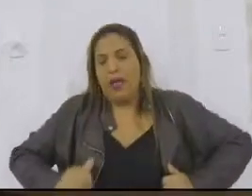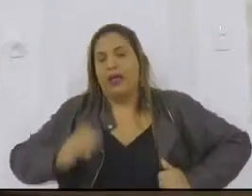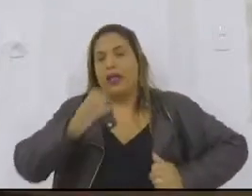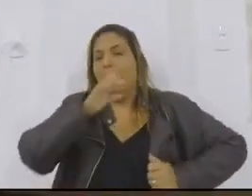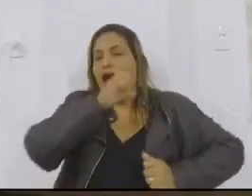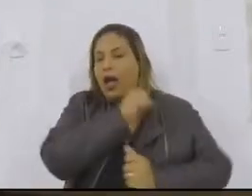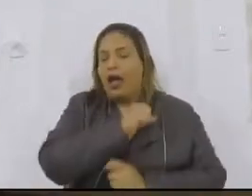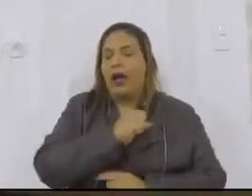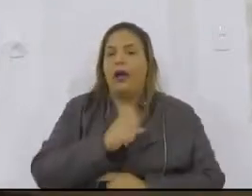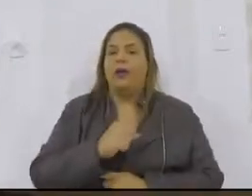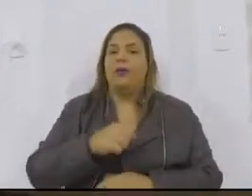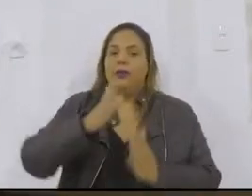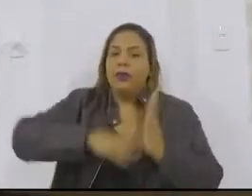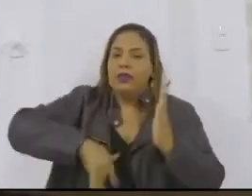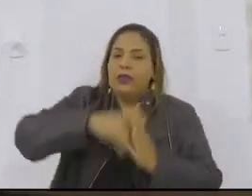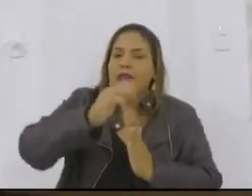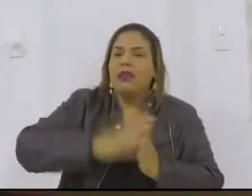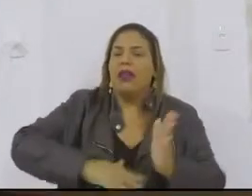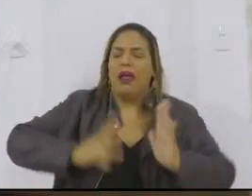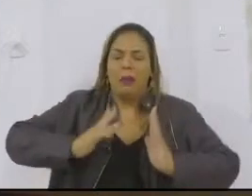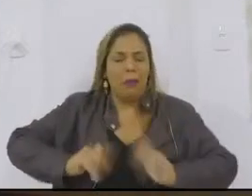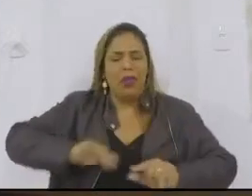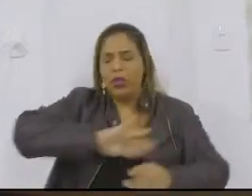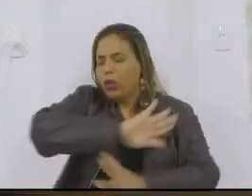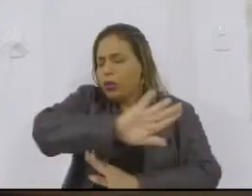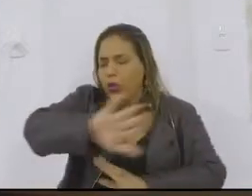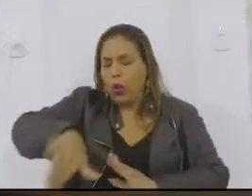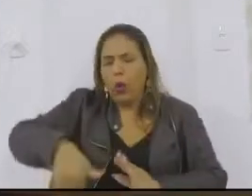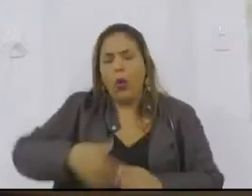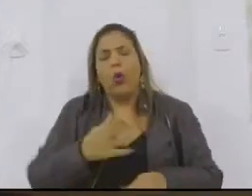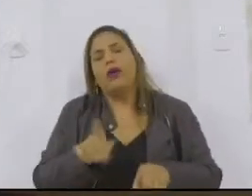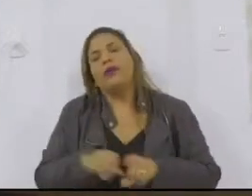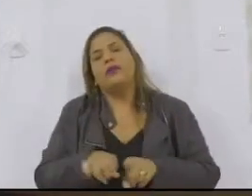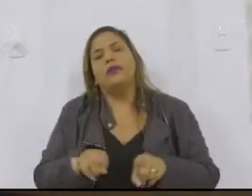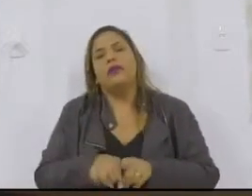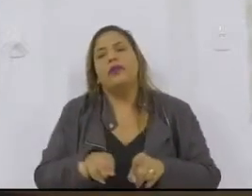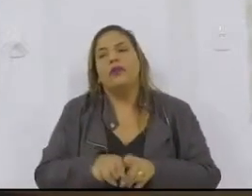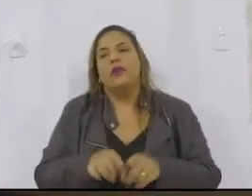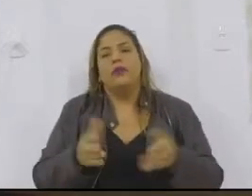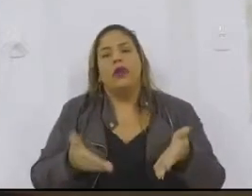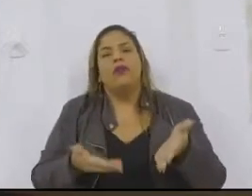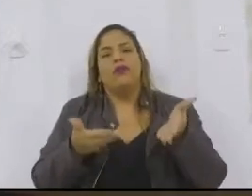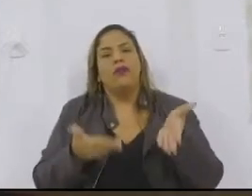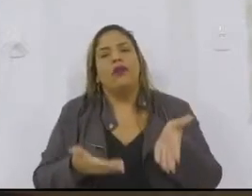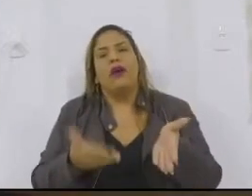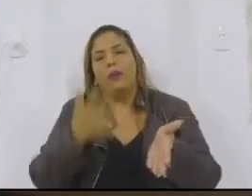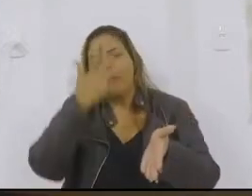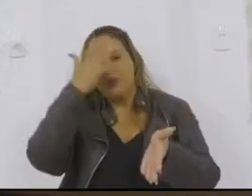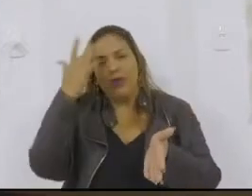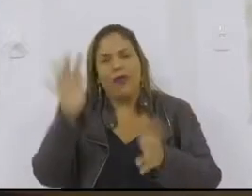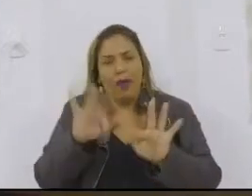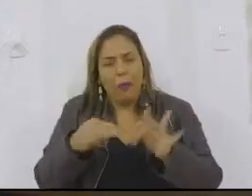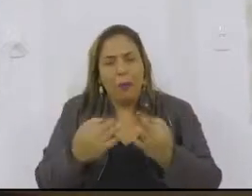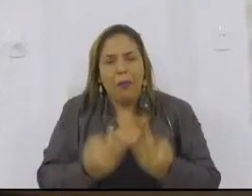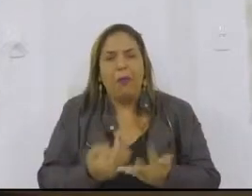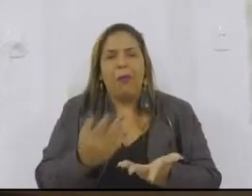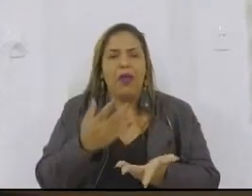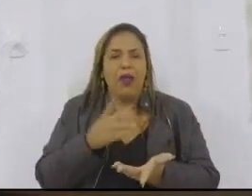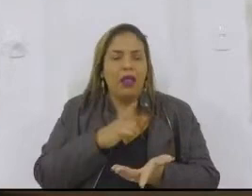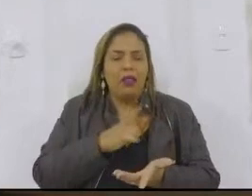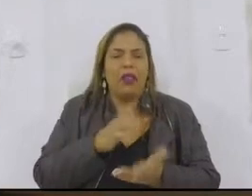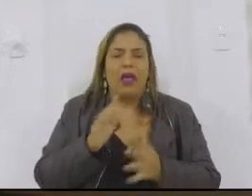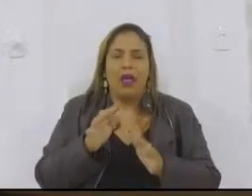feita pintura e limpeza geral no cemitério, buscando oferecer uma melhor estrutura para familiares e amigos de pessoas veladas no